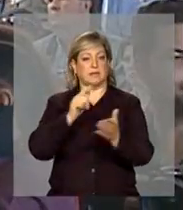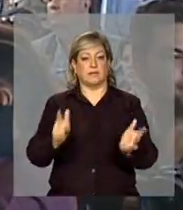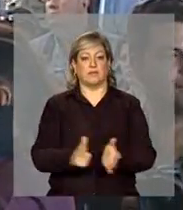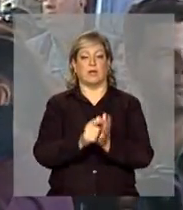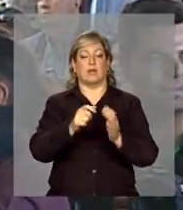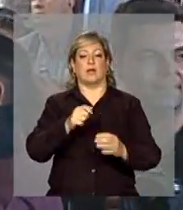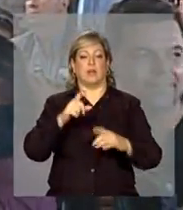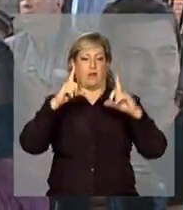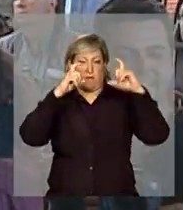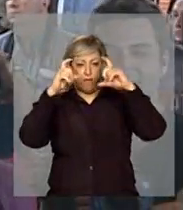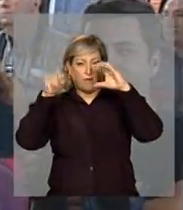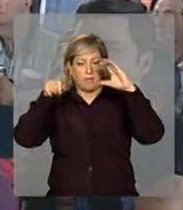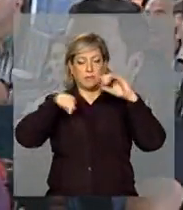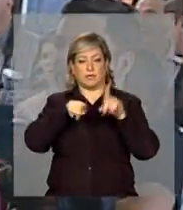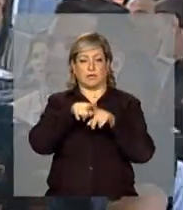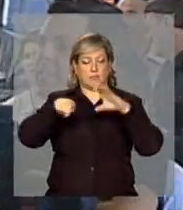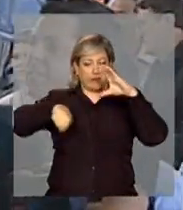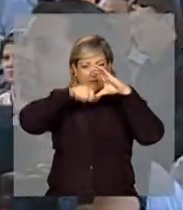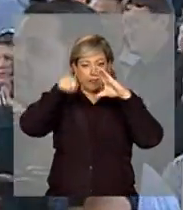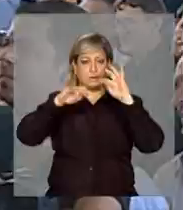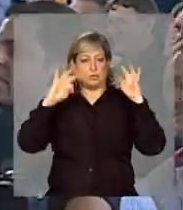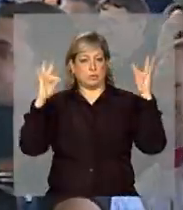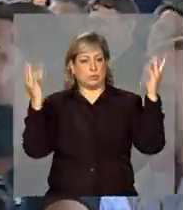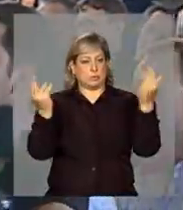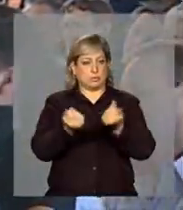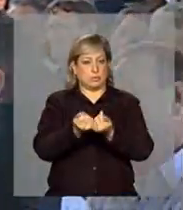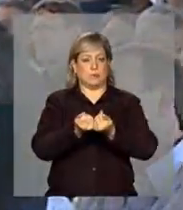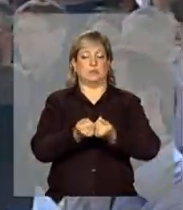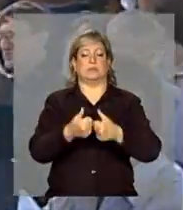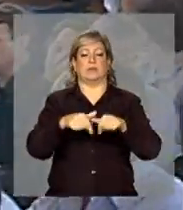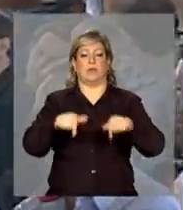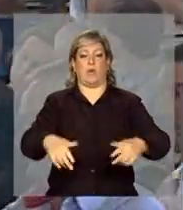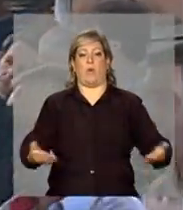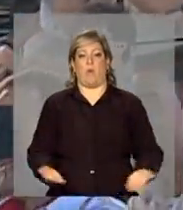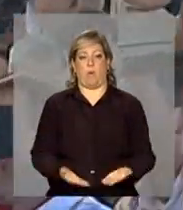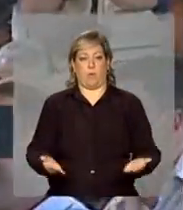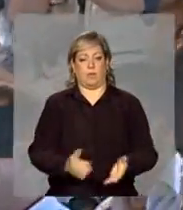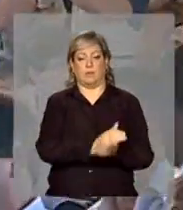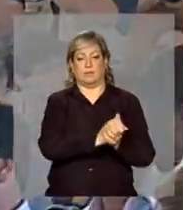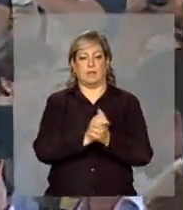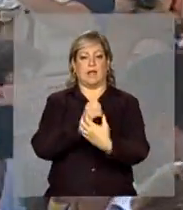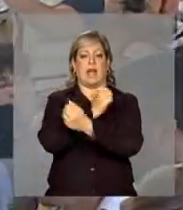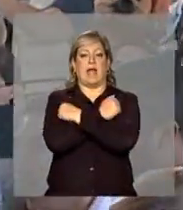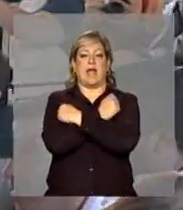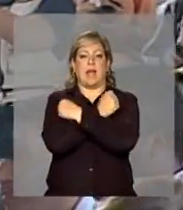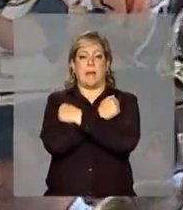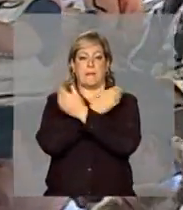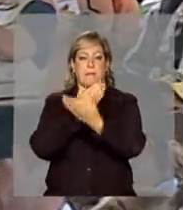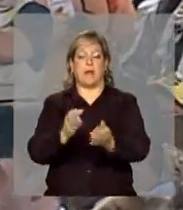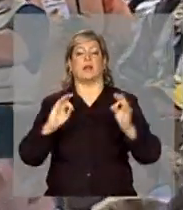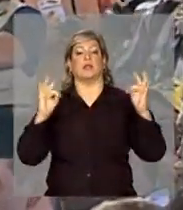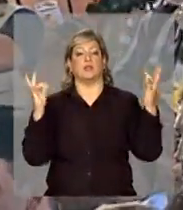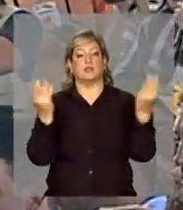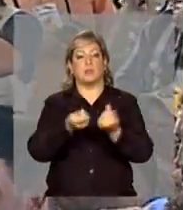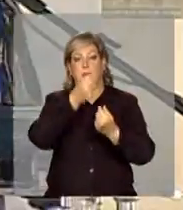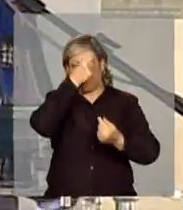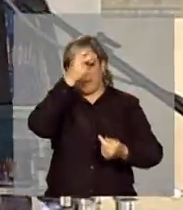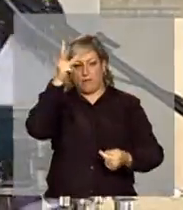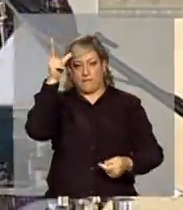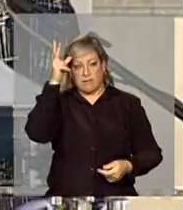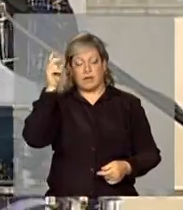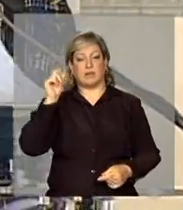os fotógrafos e os cinegrafistas aqui presentes. Um abraço a todos os